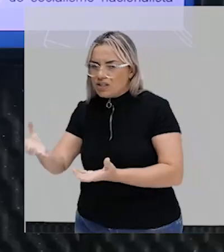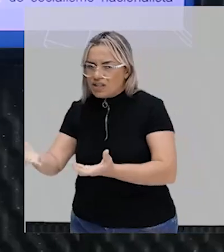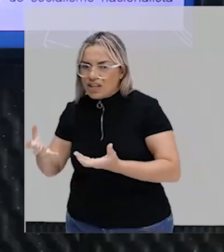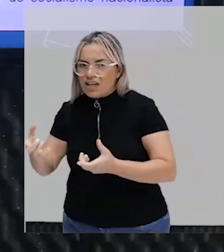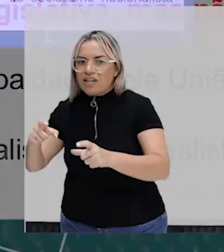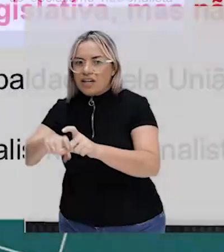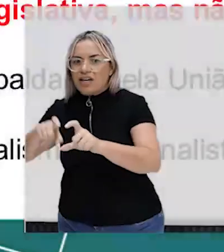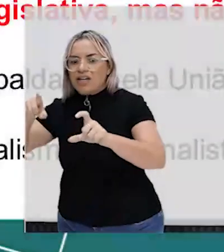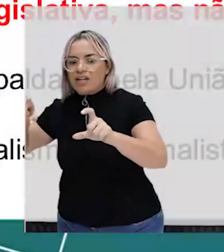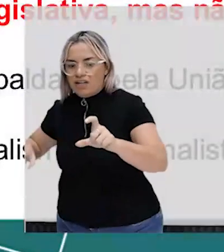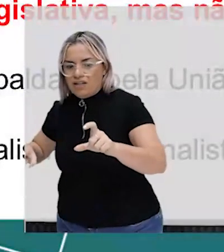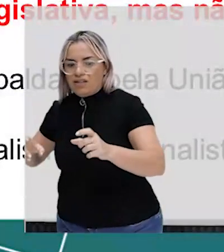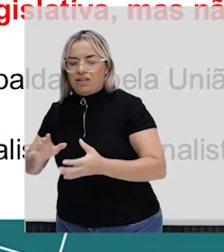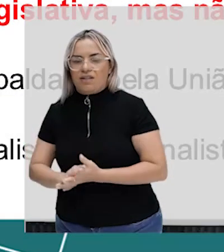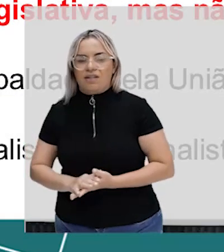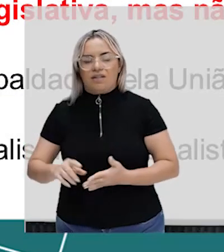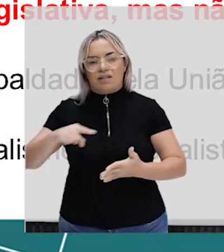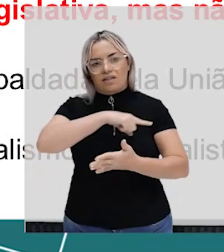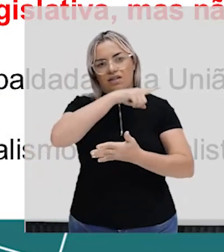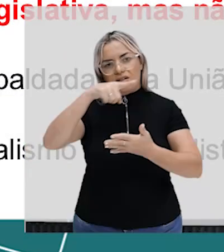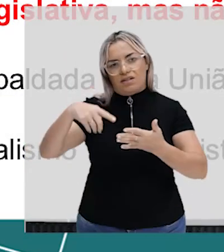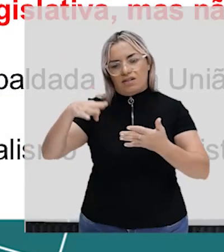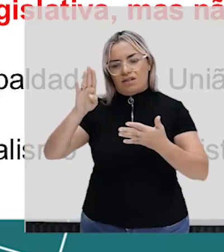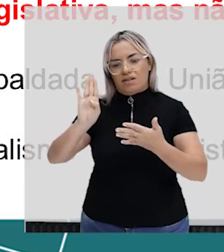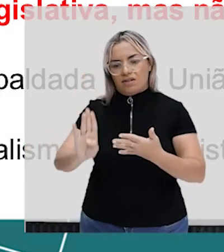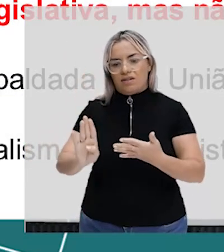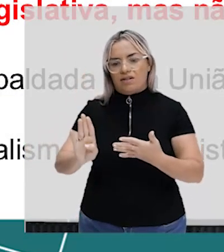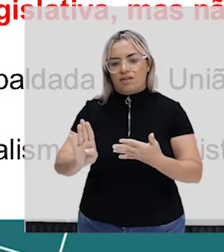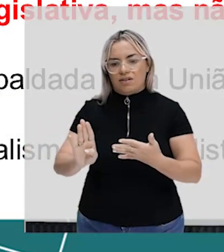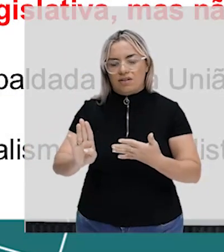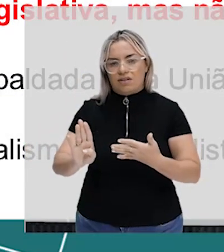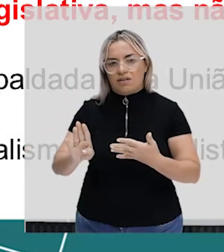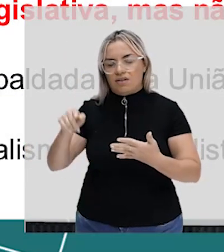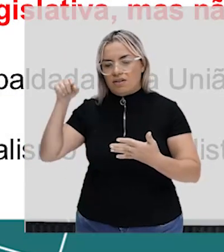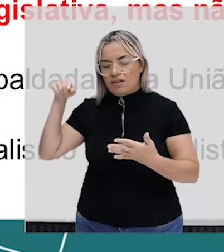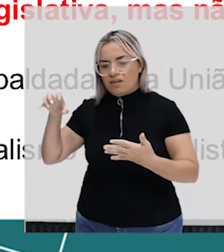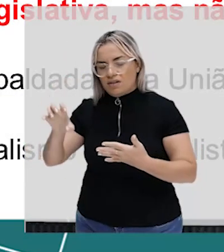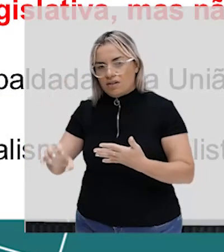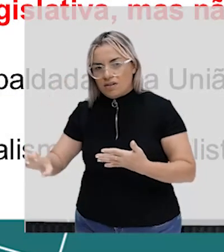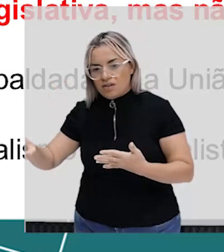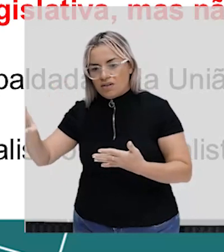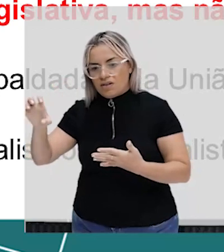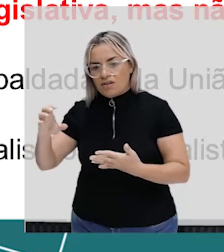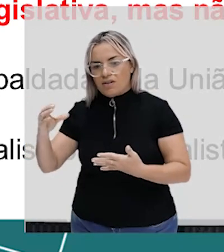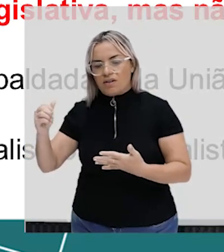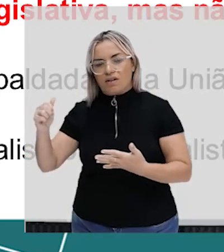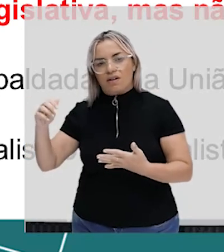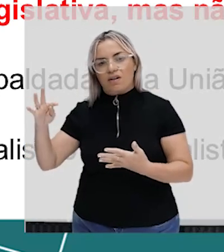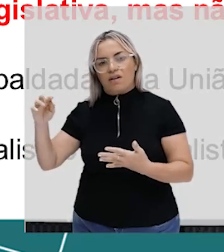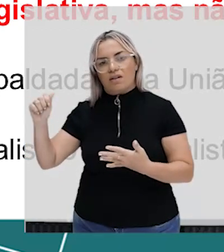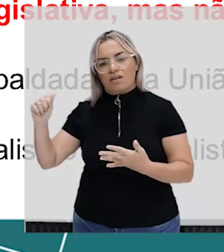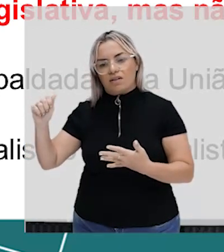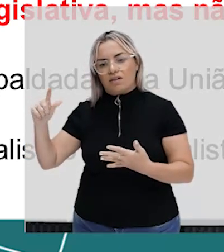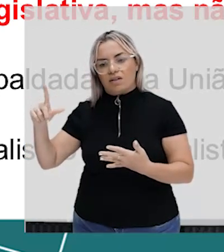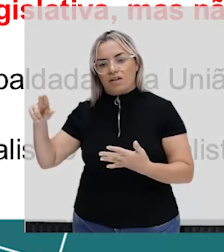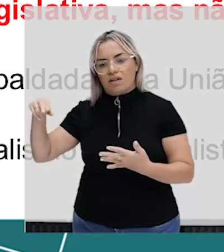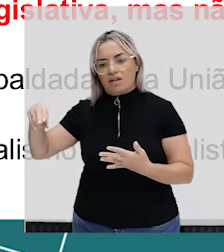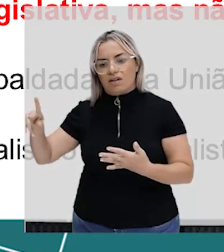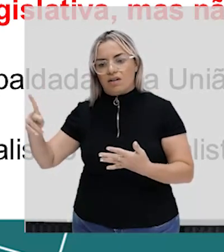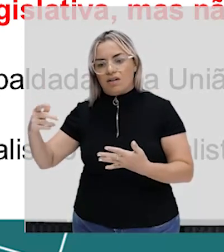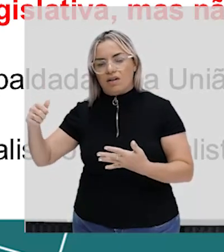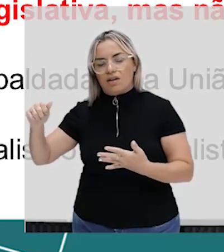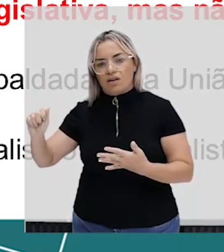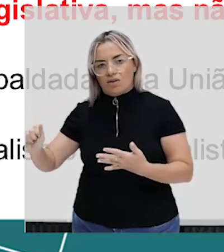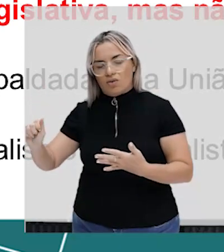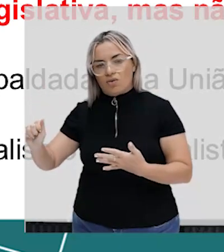alternativa correta aqui, galera, é a letra B. Não esqueçam. A região da Catalunha e a região basca, elas possuem uma certa autonomia, né? Possuem